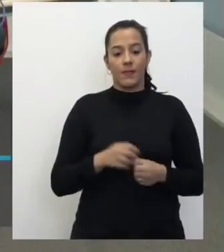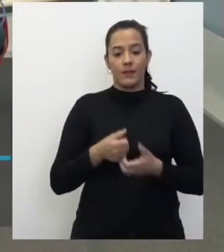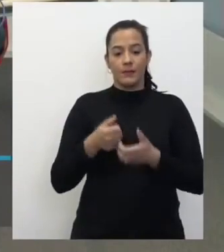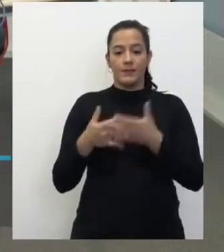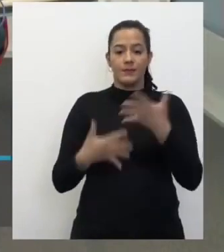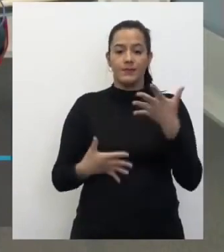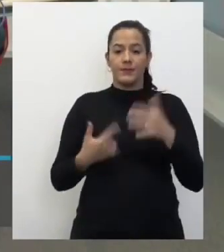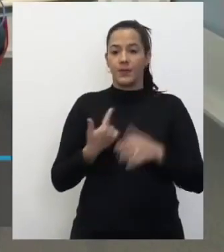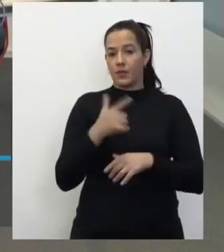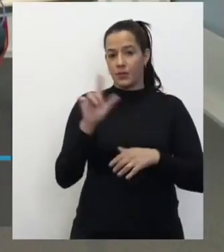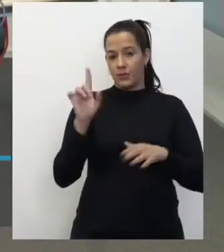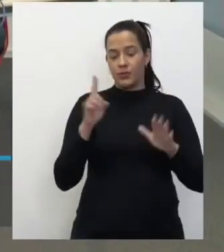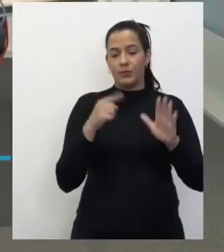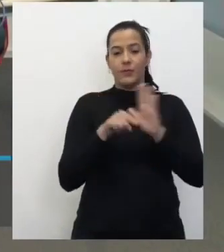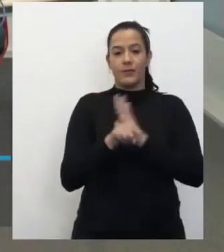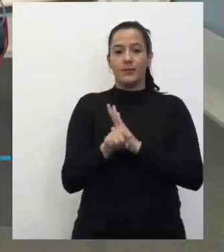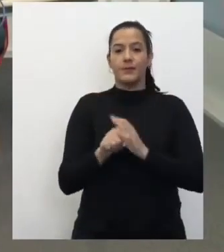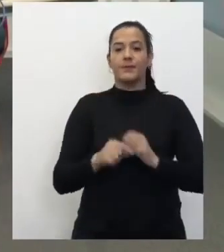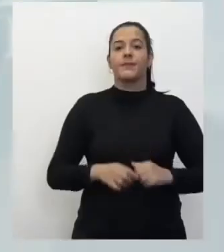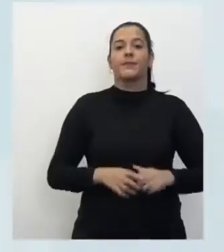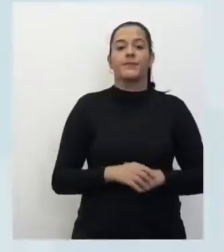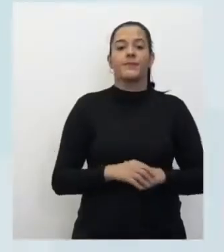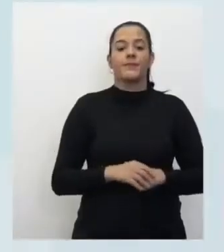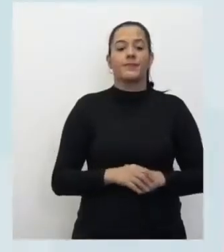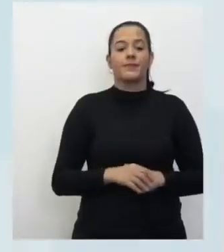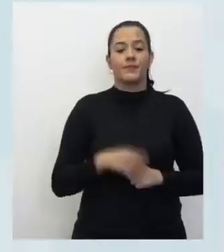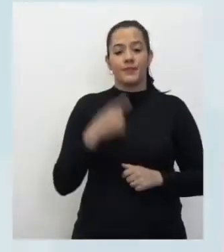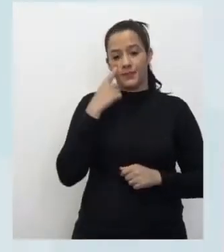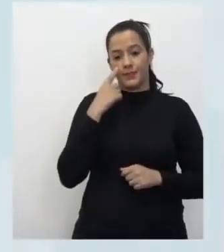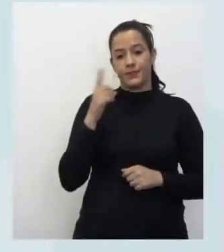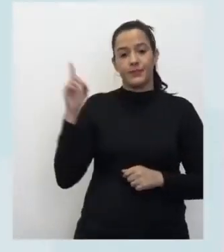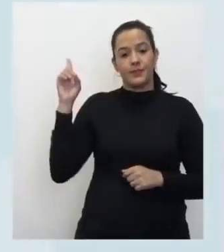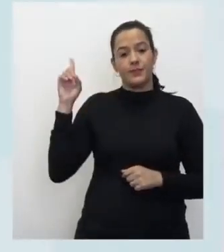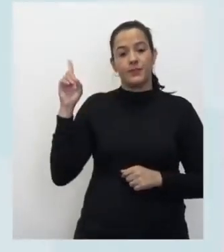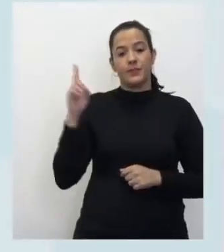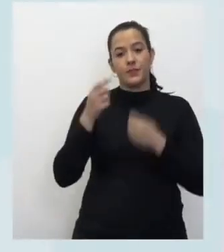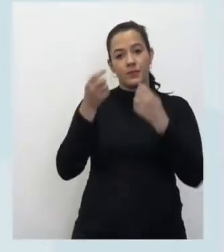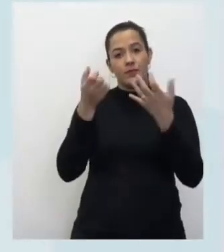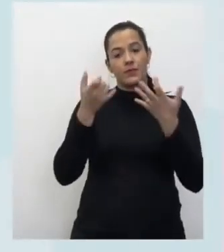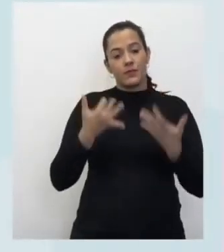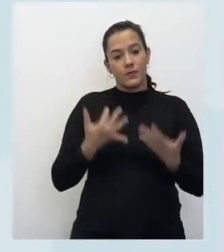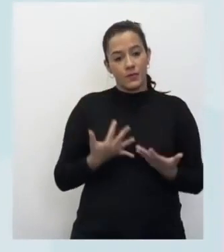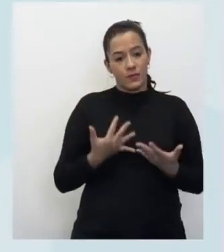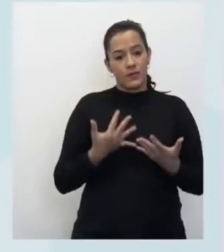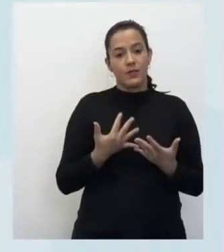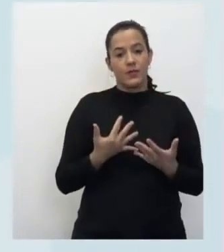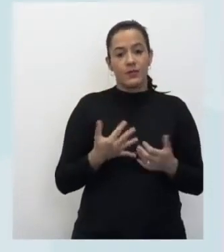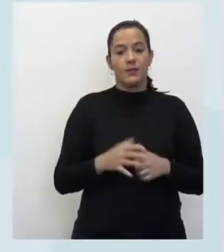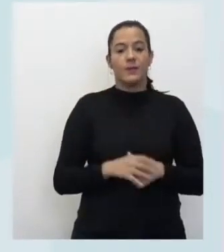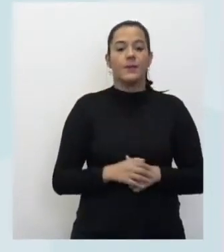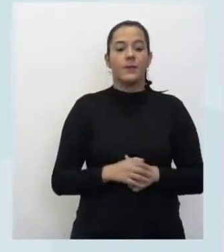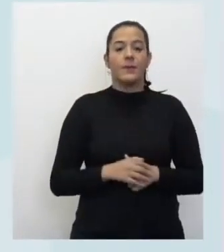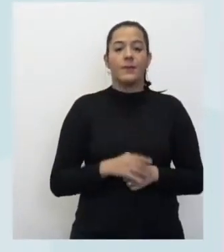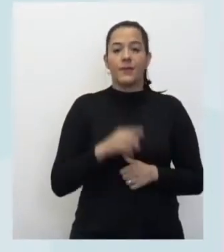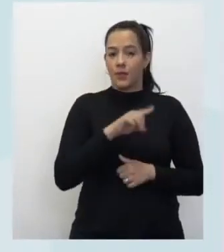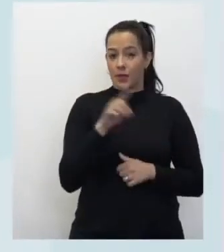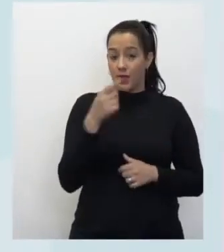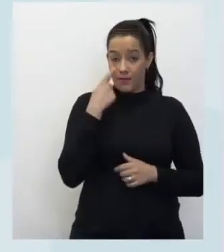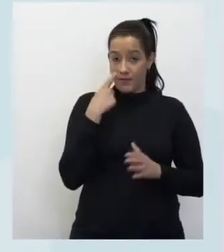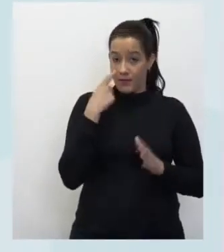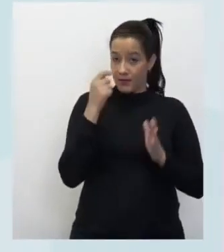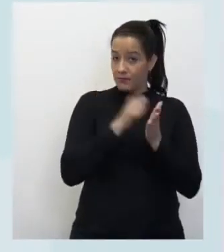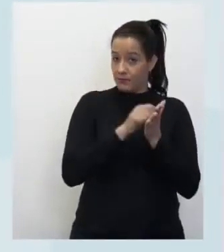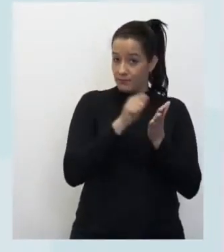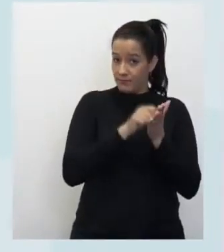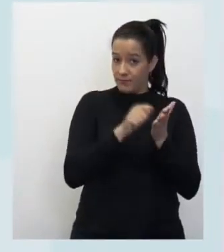última perguntinha na tela. Presta aí. Conta pra gente, vai, eu quero que vocês deixem registrado, que eu amo ver isso e quem sabe a